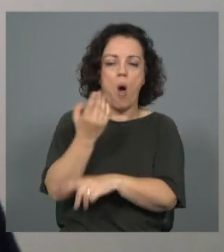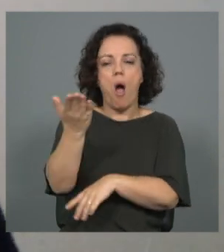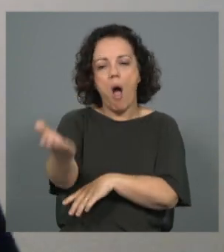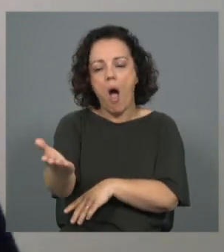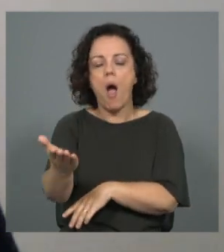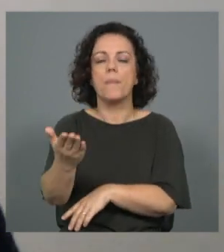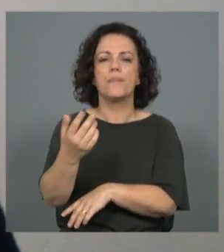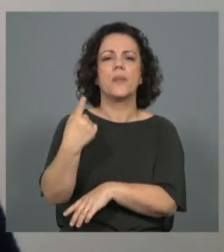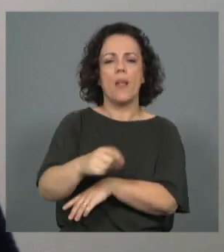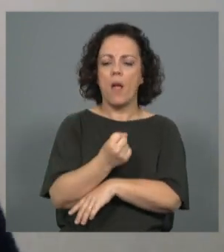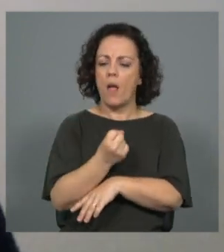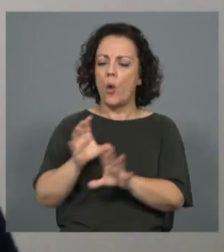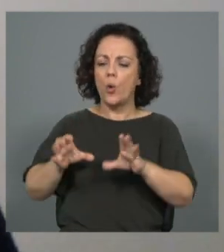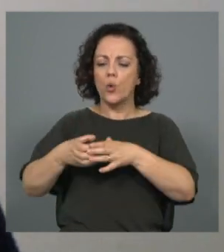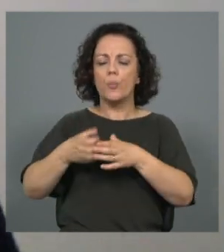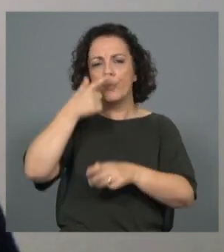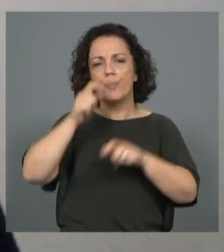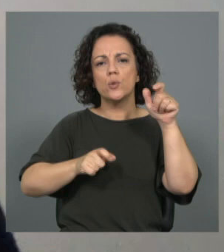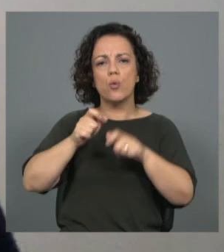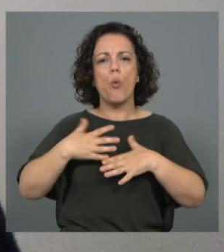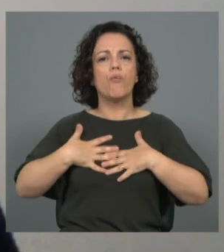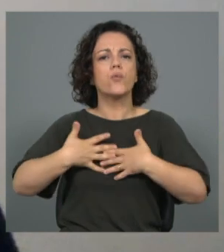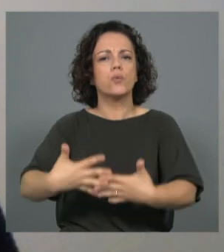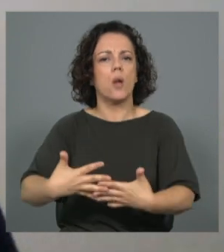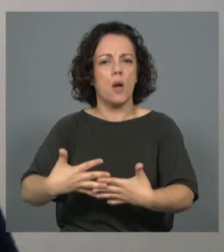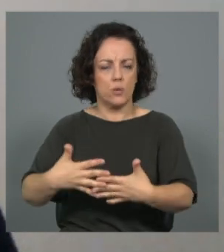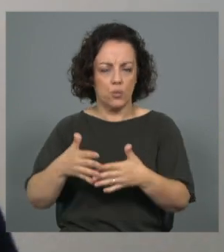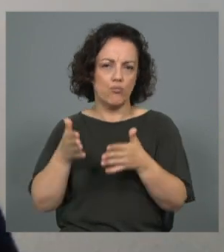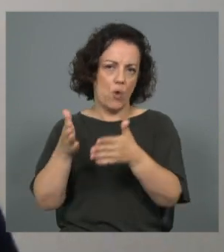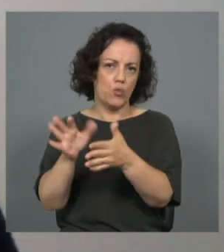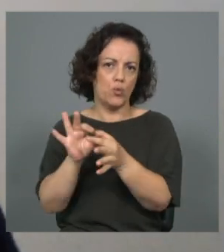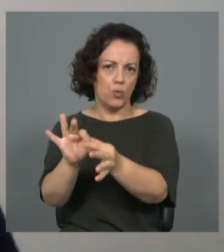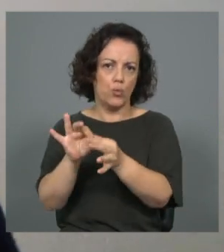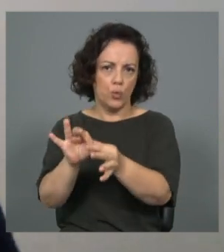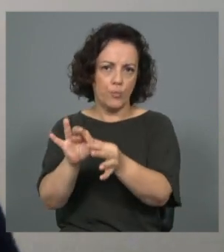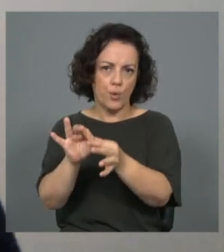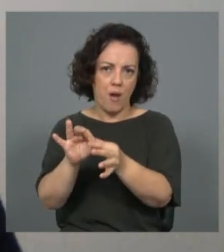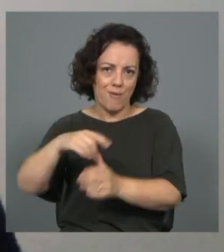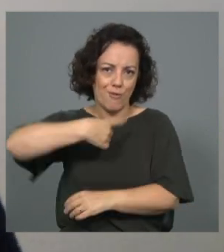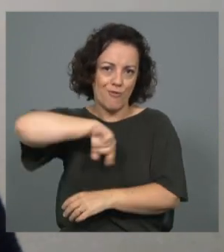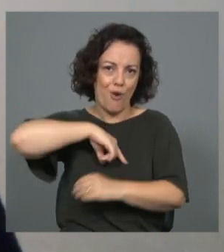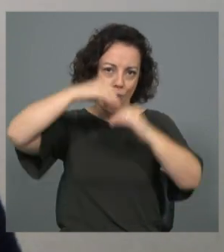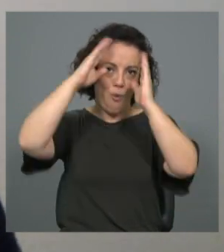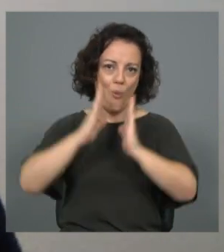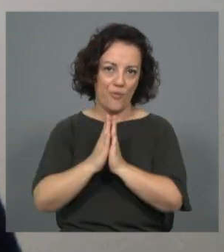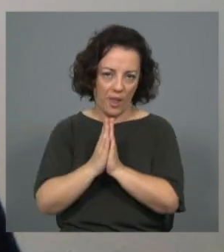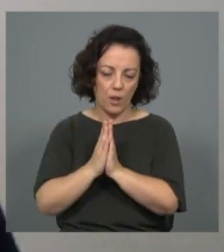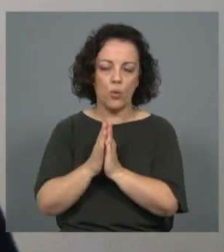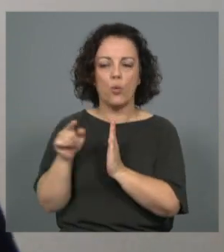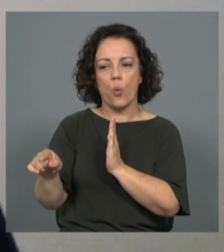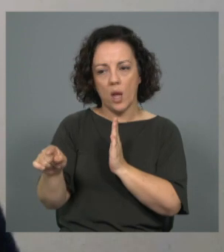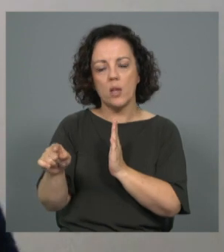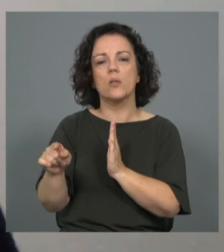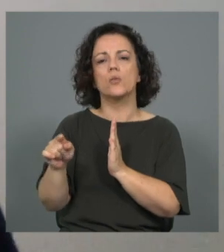um grupo de voluntários, de pessoas que colaboram com o nosso convento e com certeza